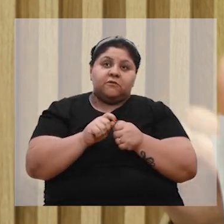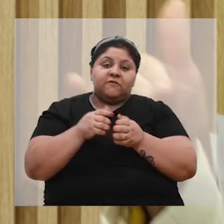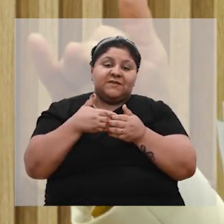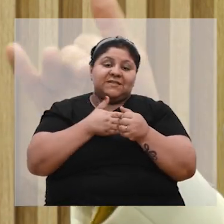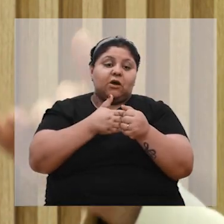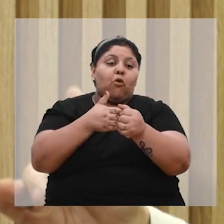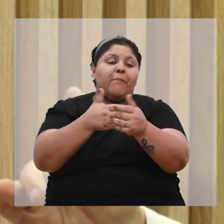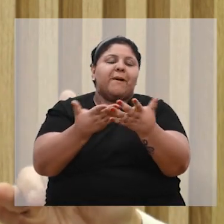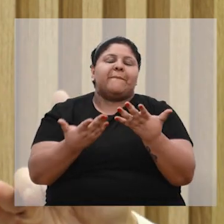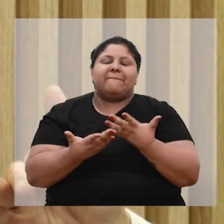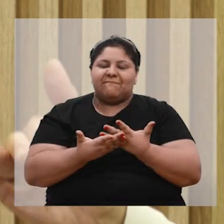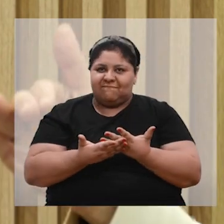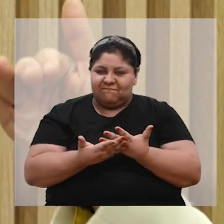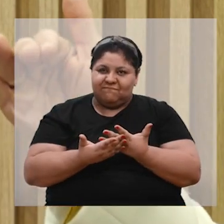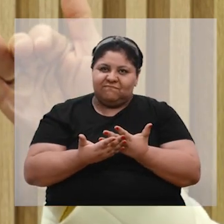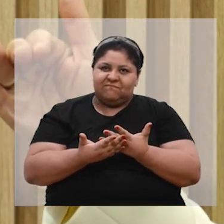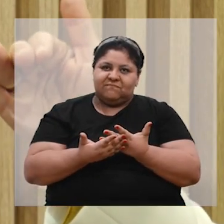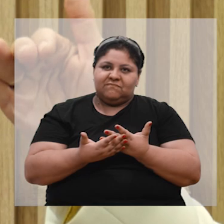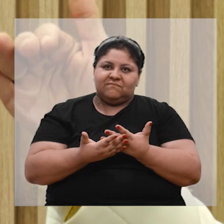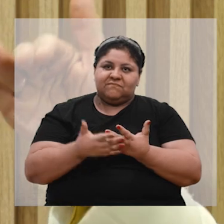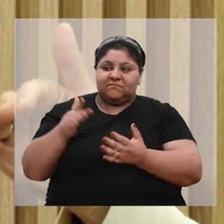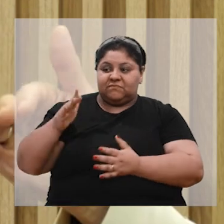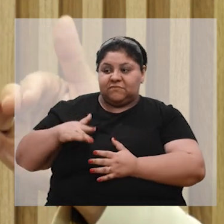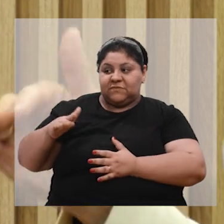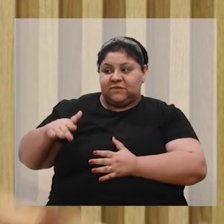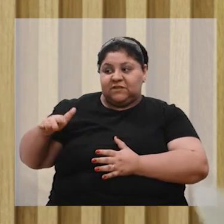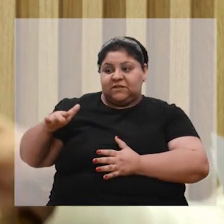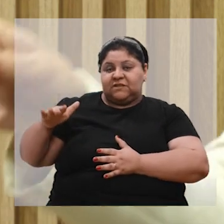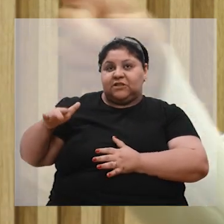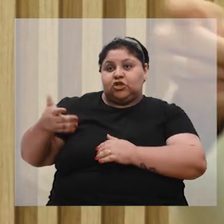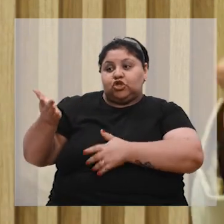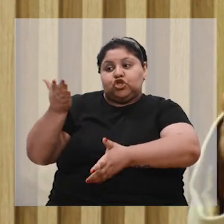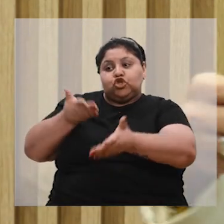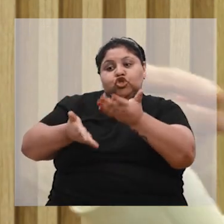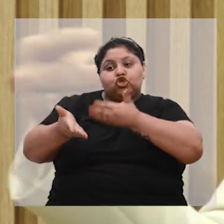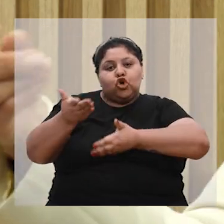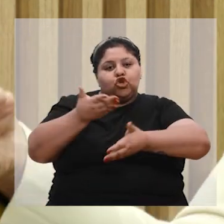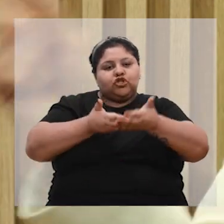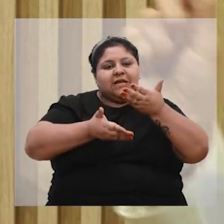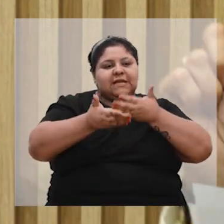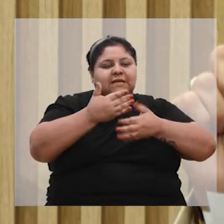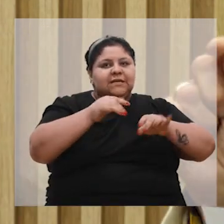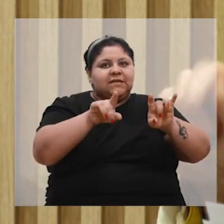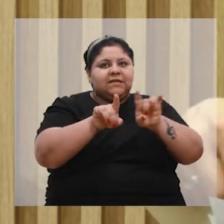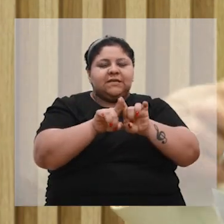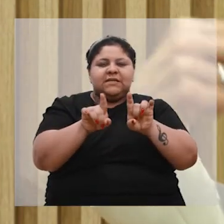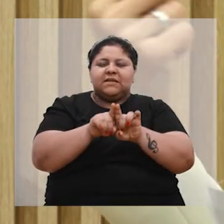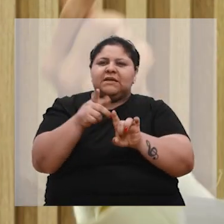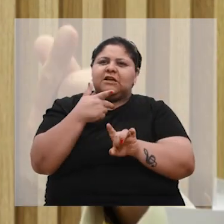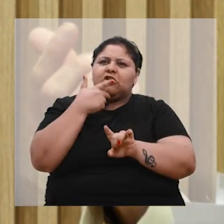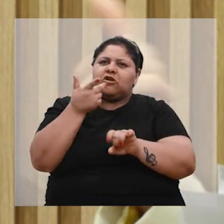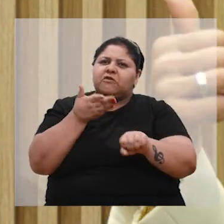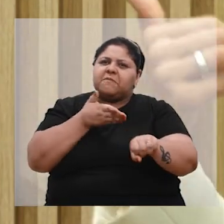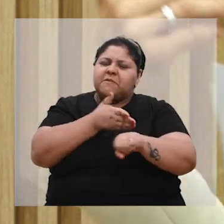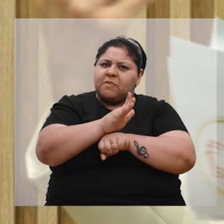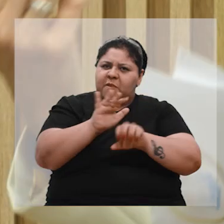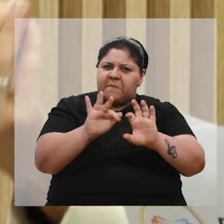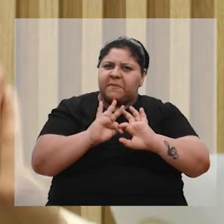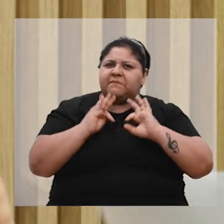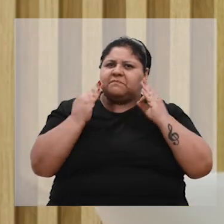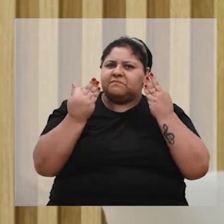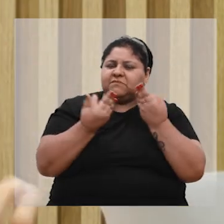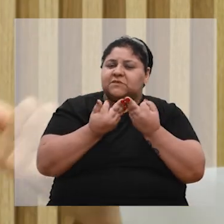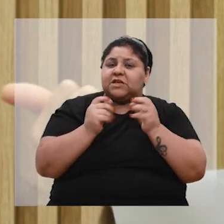esse acompanhamento, assim, da criança se socializando? E também tu comentou sobre a participação